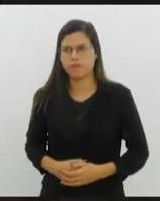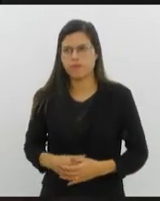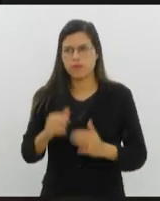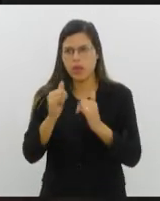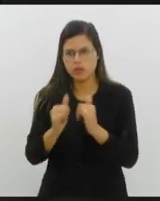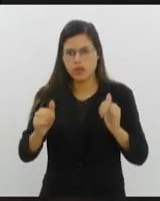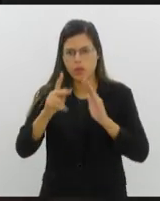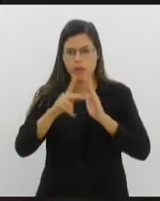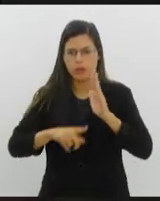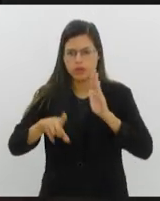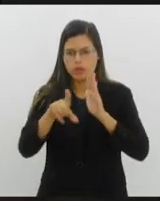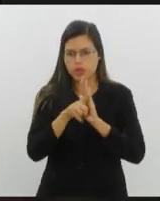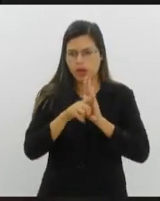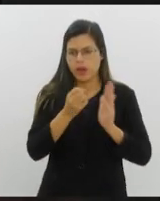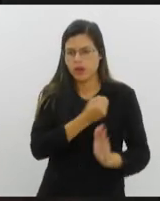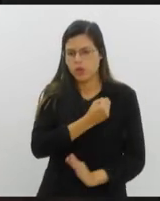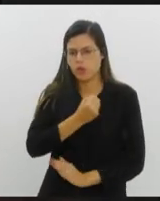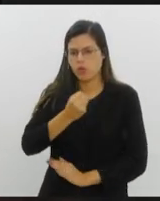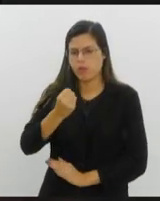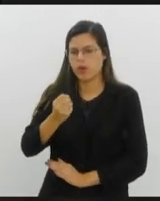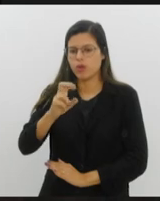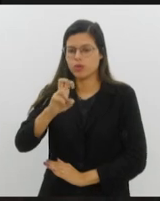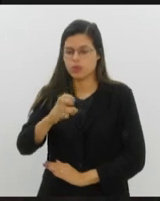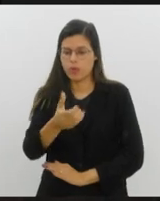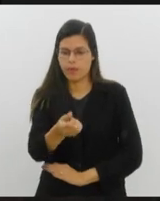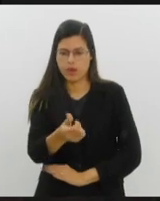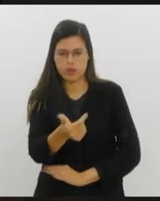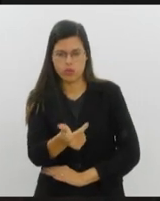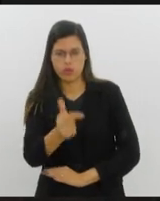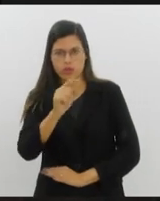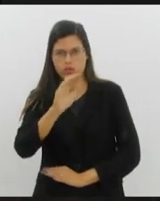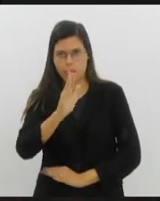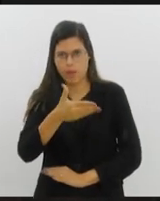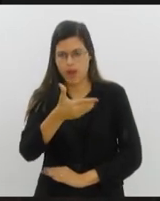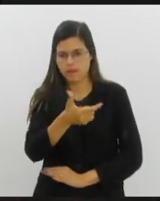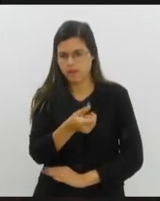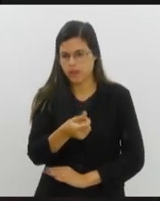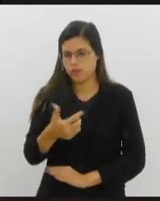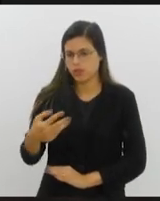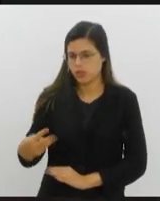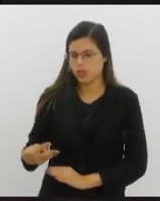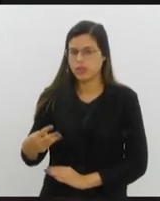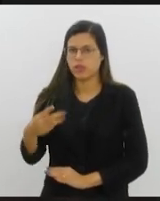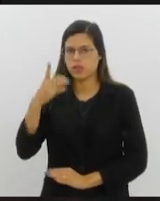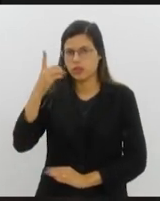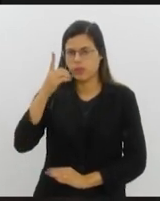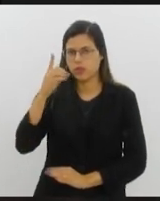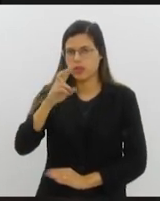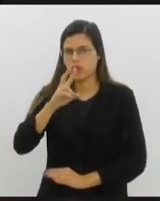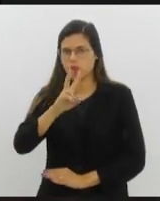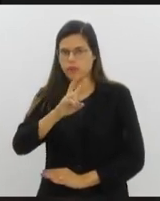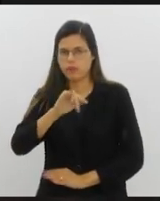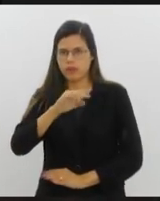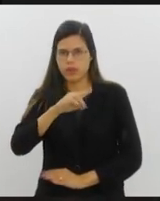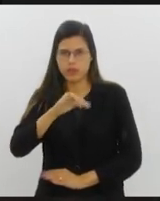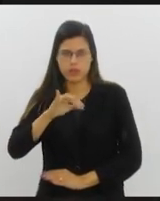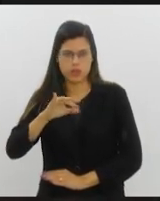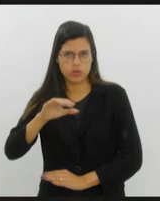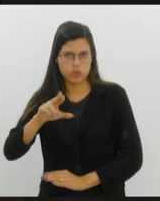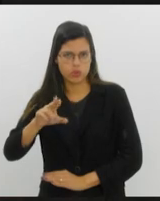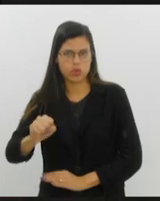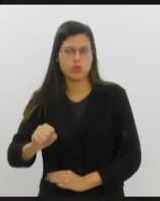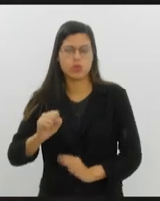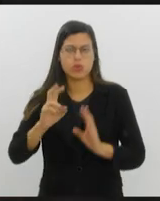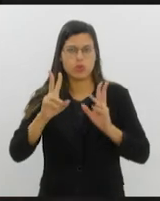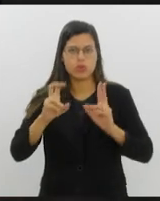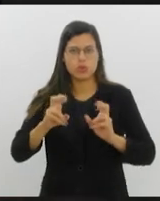Anuncio o projeto de lei número 562 de 2023, de autoria do deputado Vinícius Cozzolino, que dispõe sobre a opção de